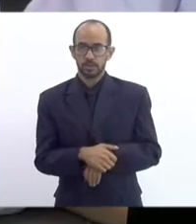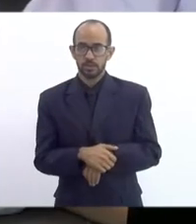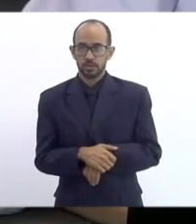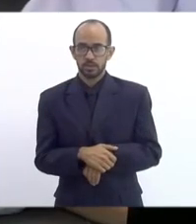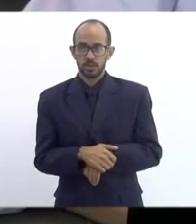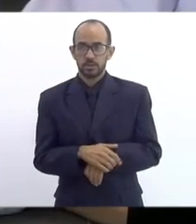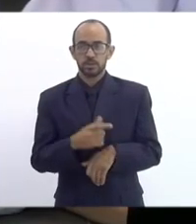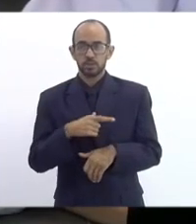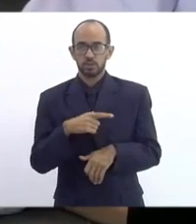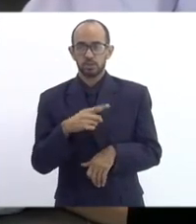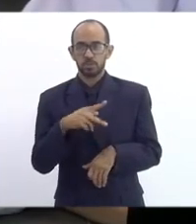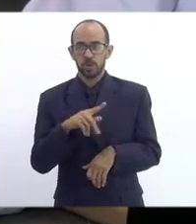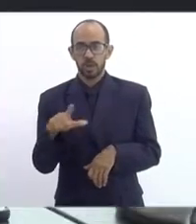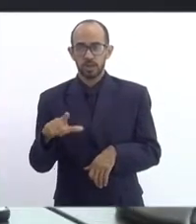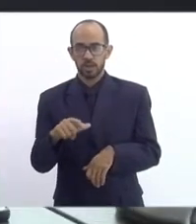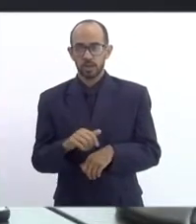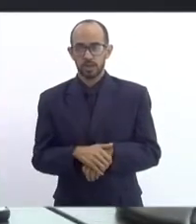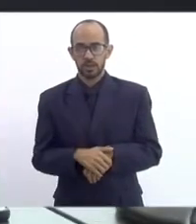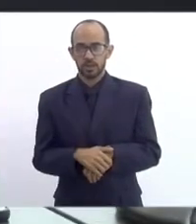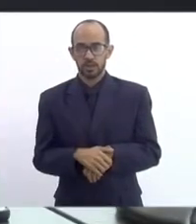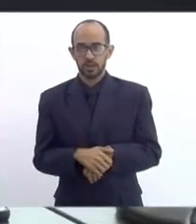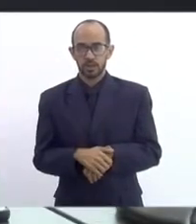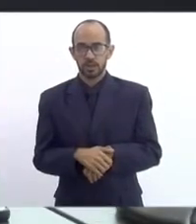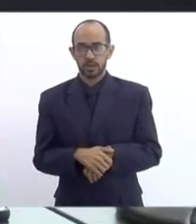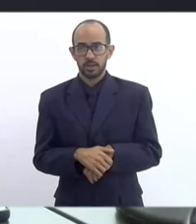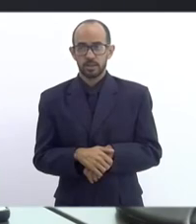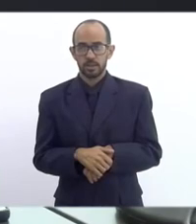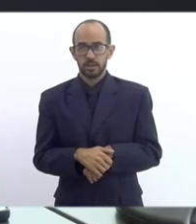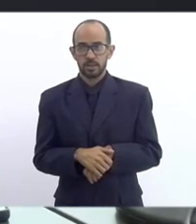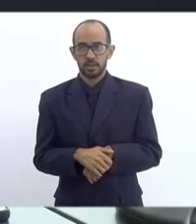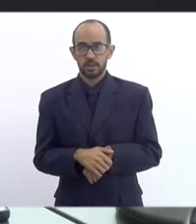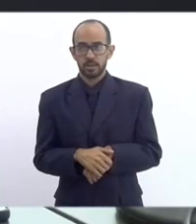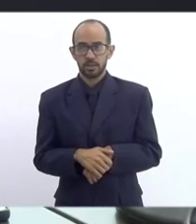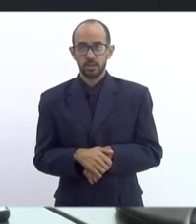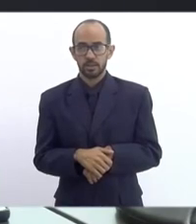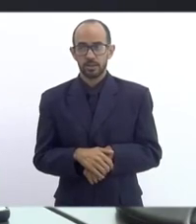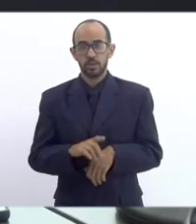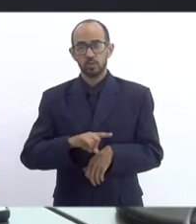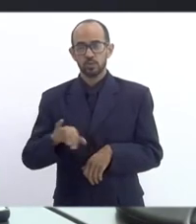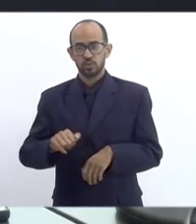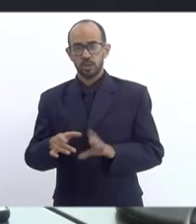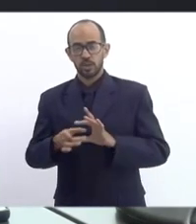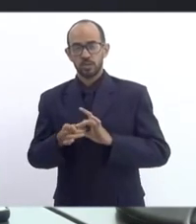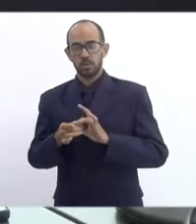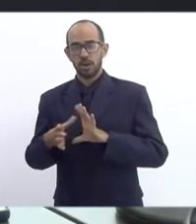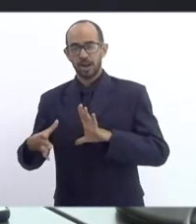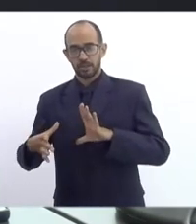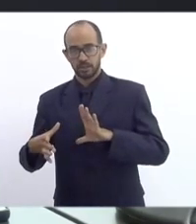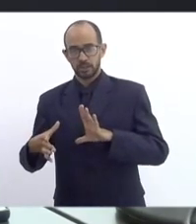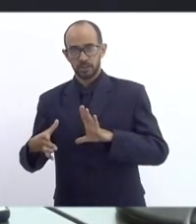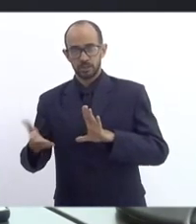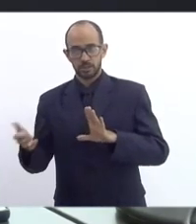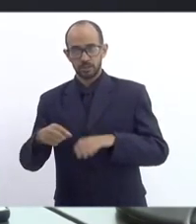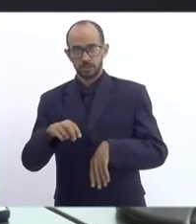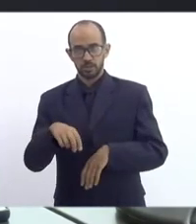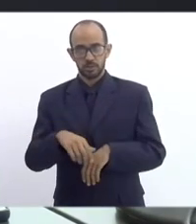um na... projeto que era da independência, a data de uma outra lei. A data da democracia, que era a lei do Nelson